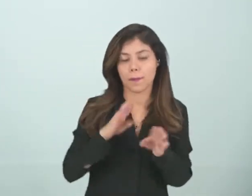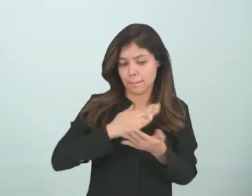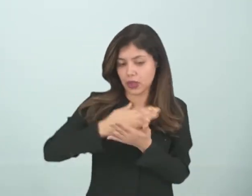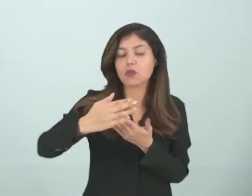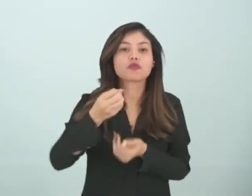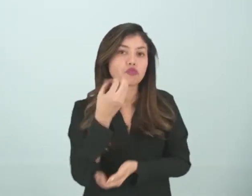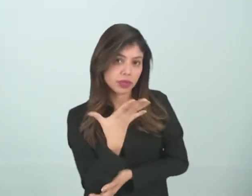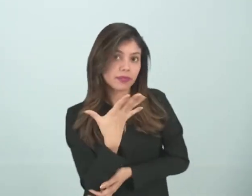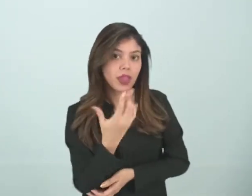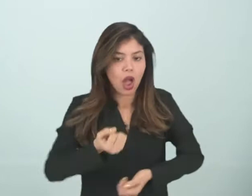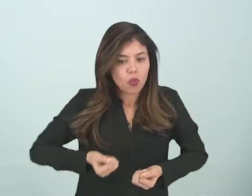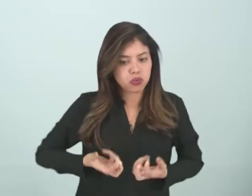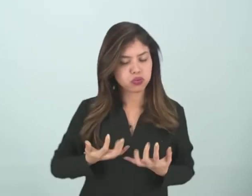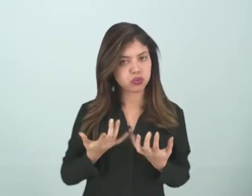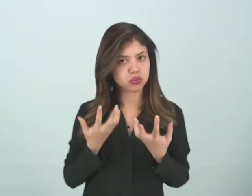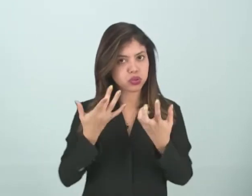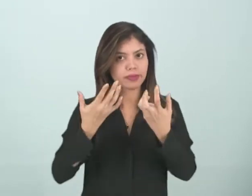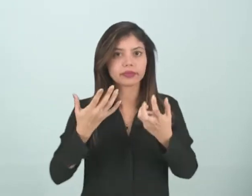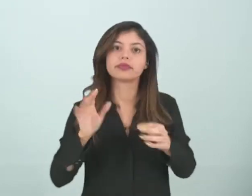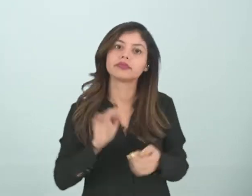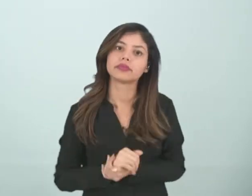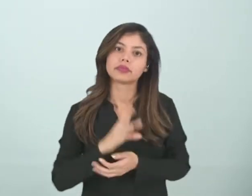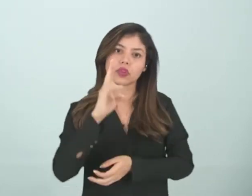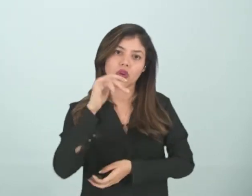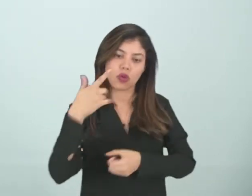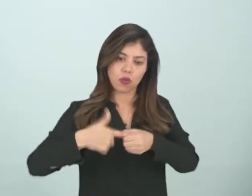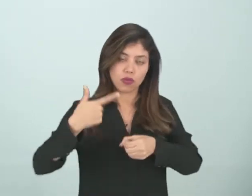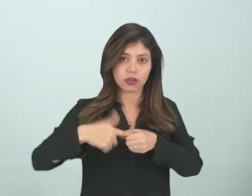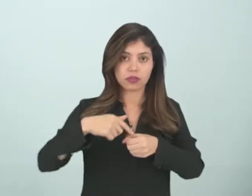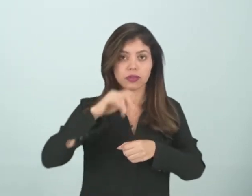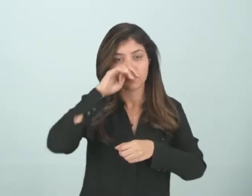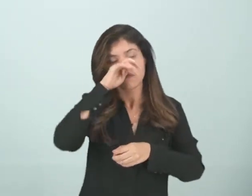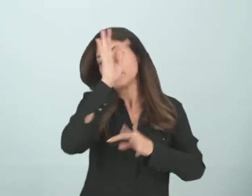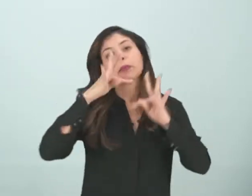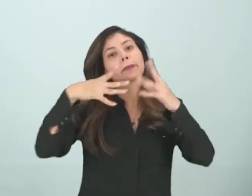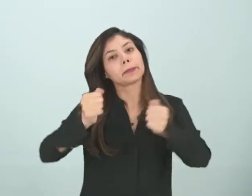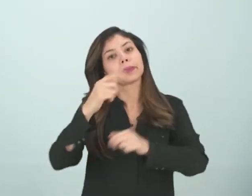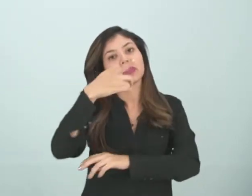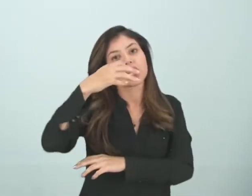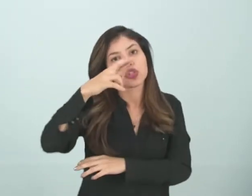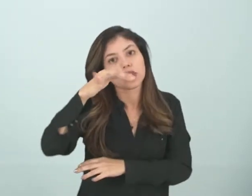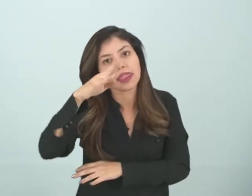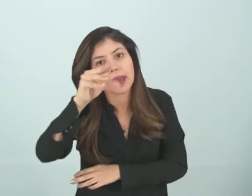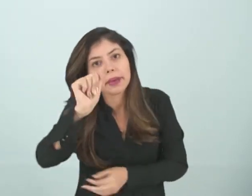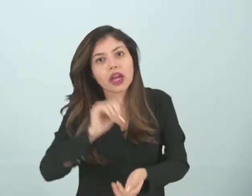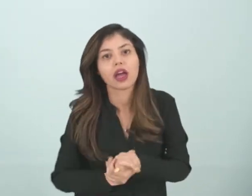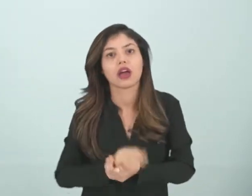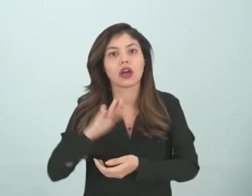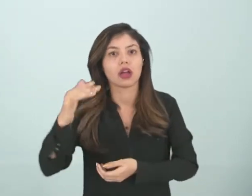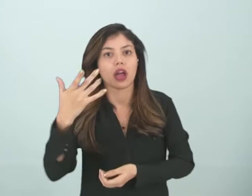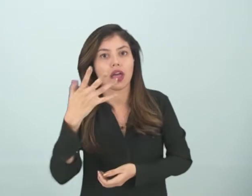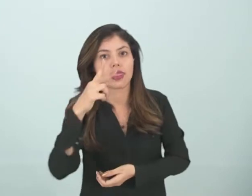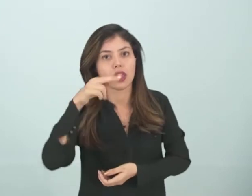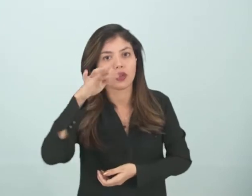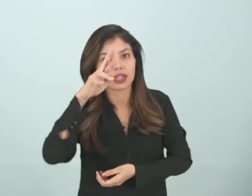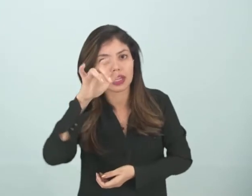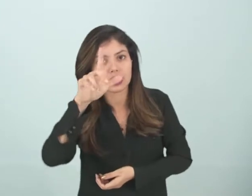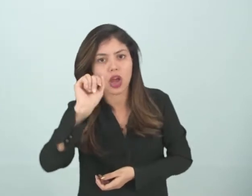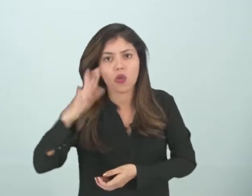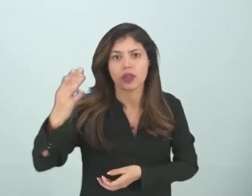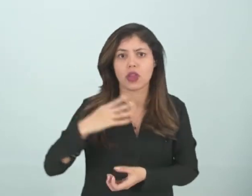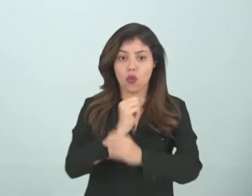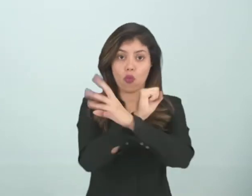é a queima de um combustível. Então, toda queima é uma reação exotérmica. E a reação de neutralização, quando nós temos um